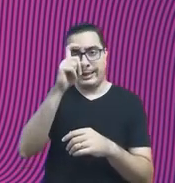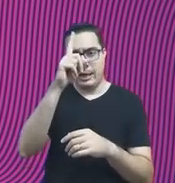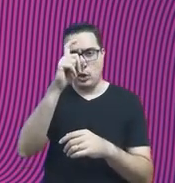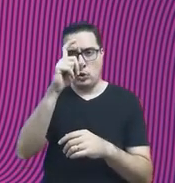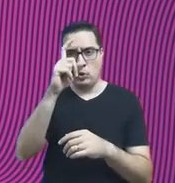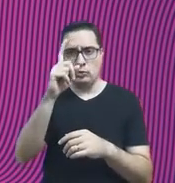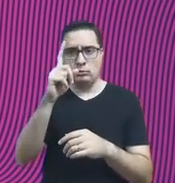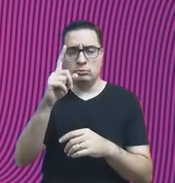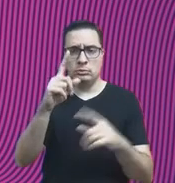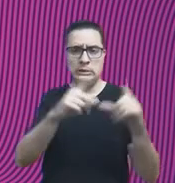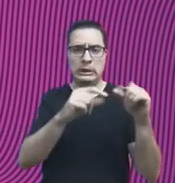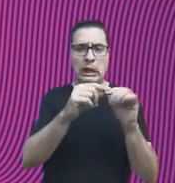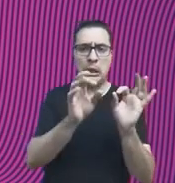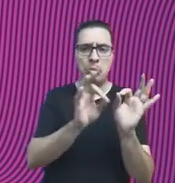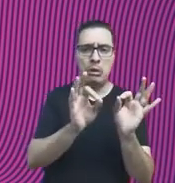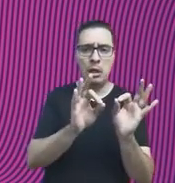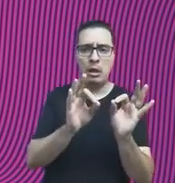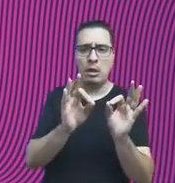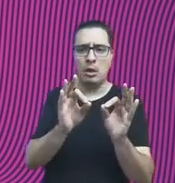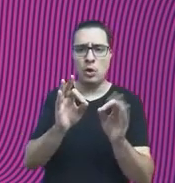Seguro de carro